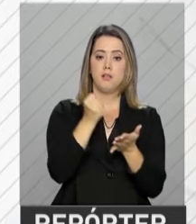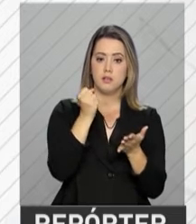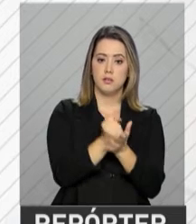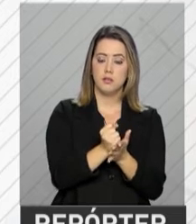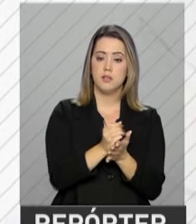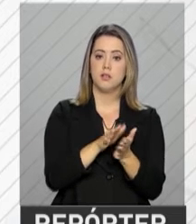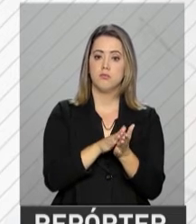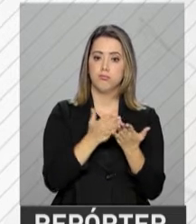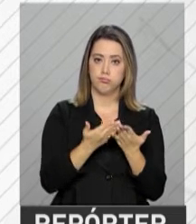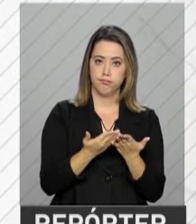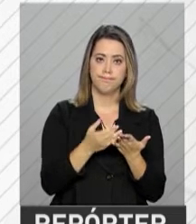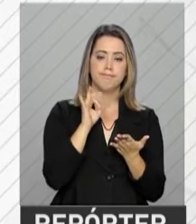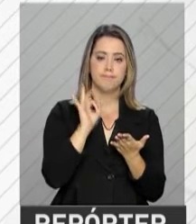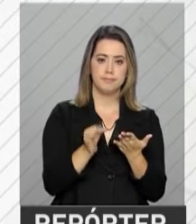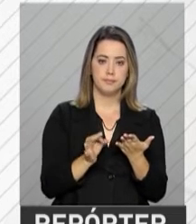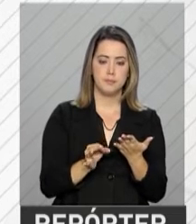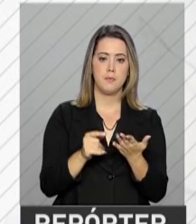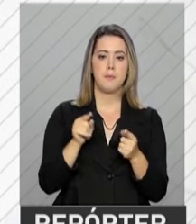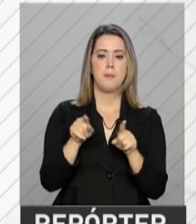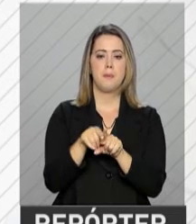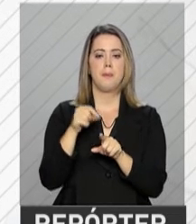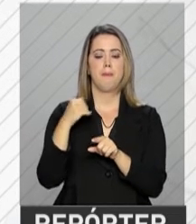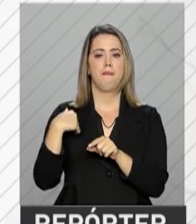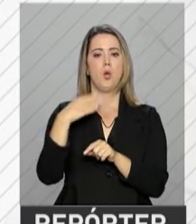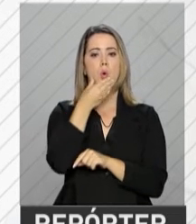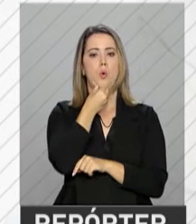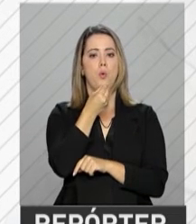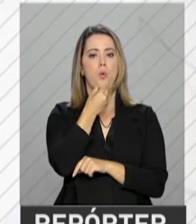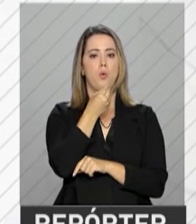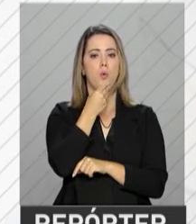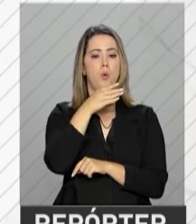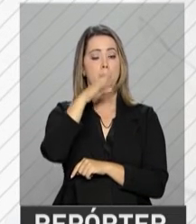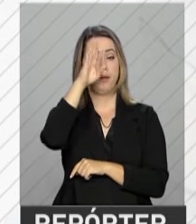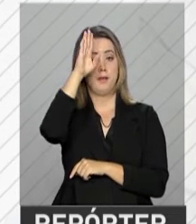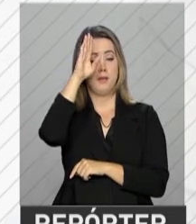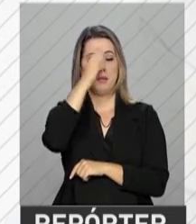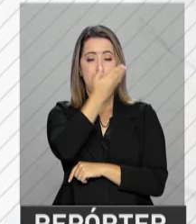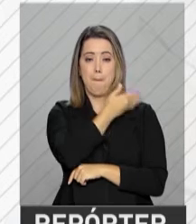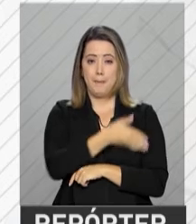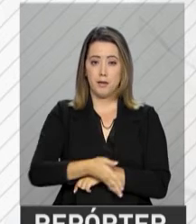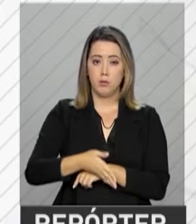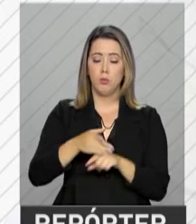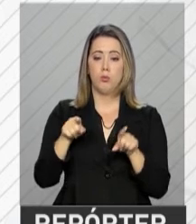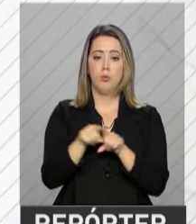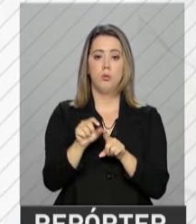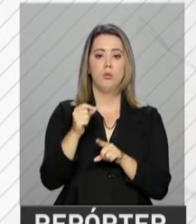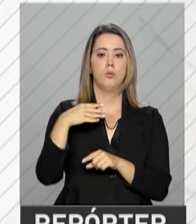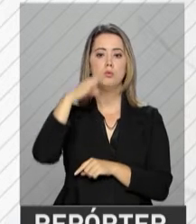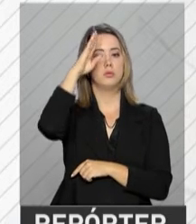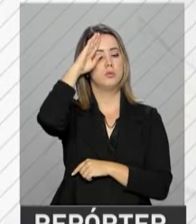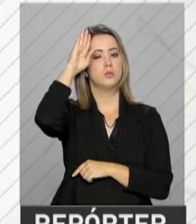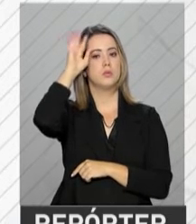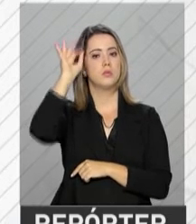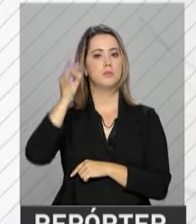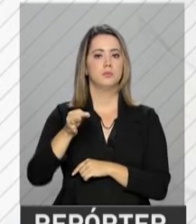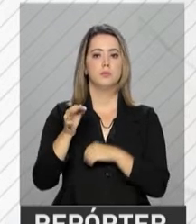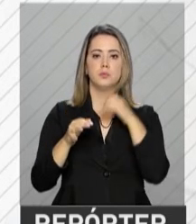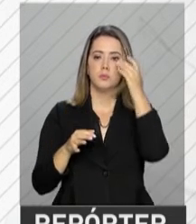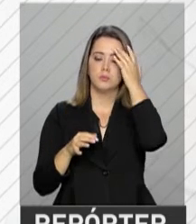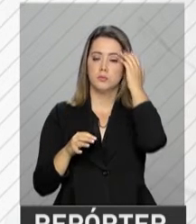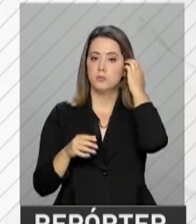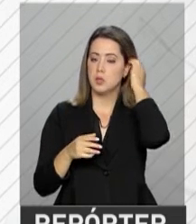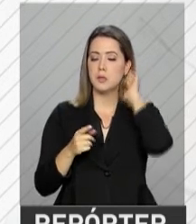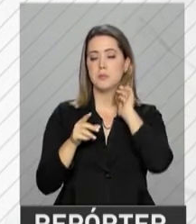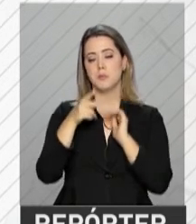assinada a ocupação é maior entre homens brancos e com nível superior completo entre os